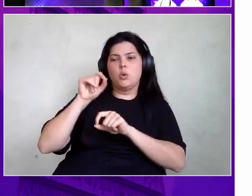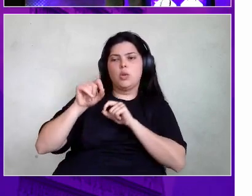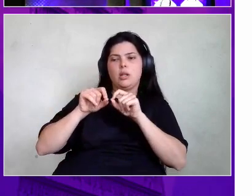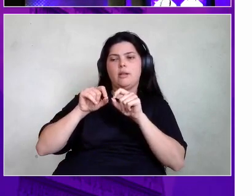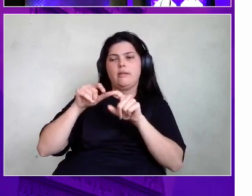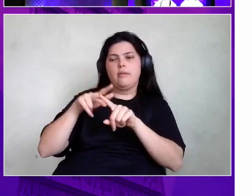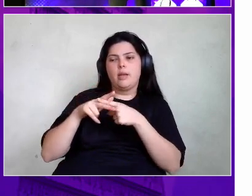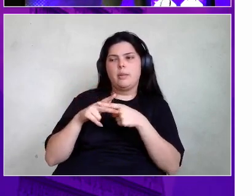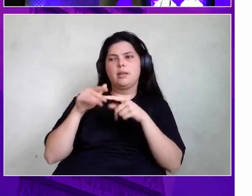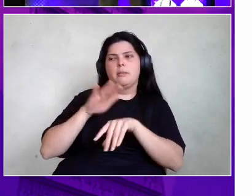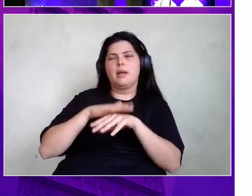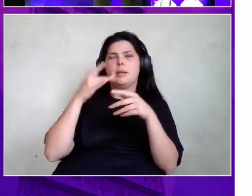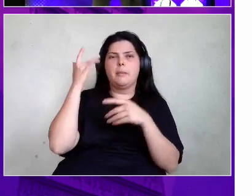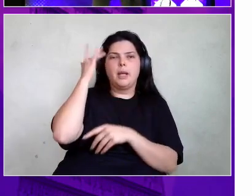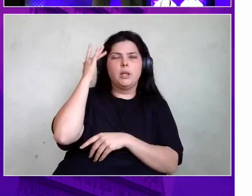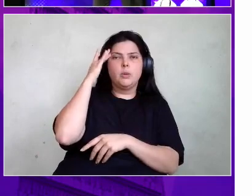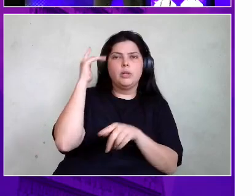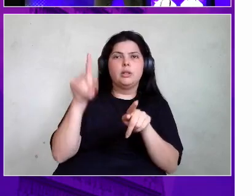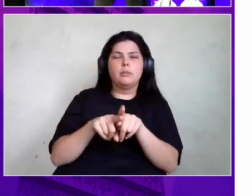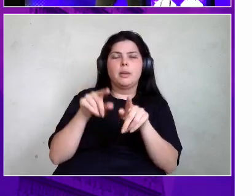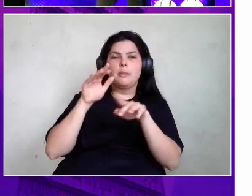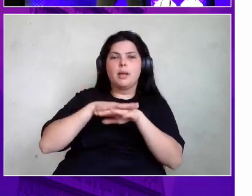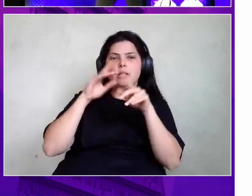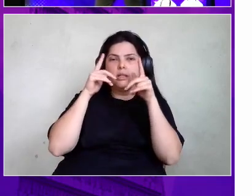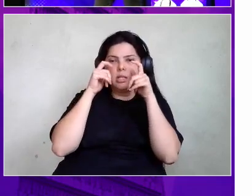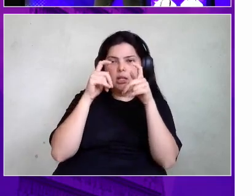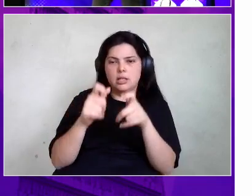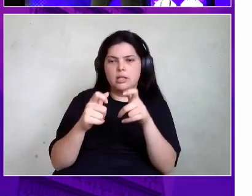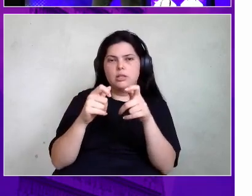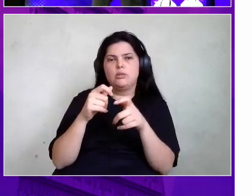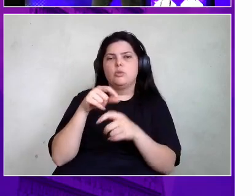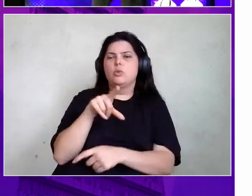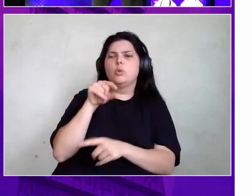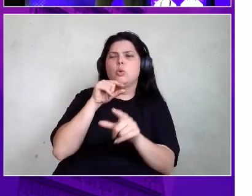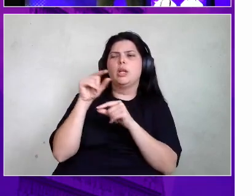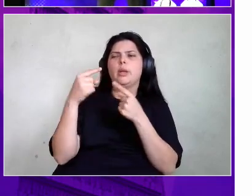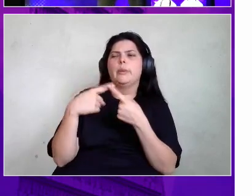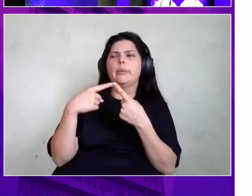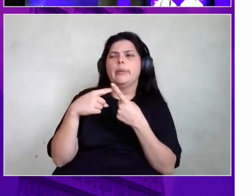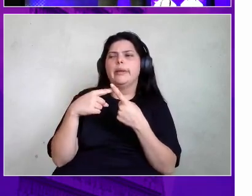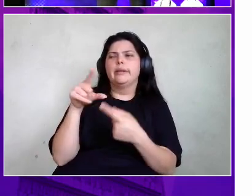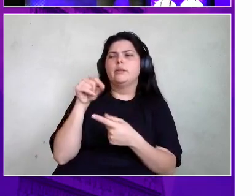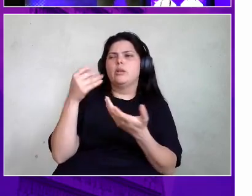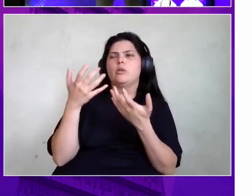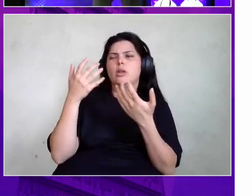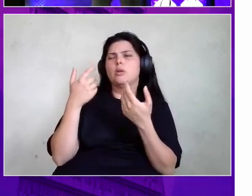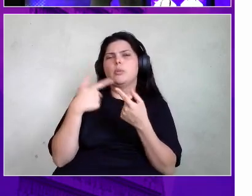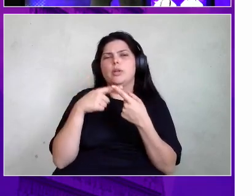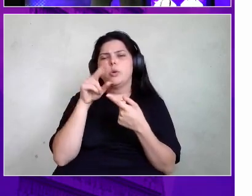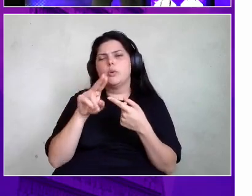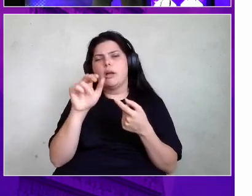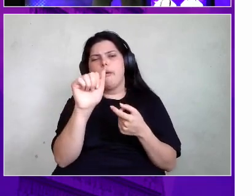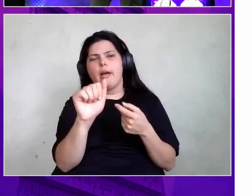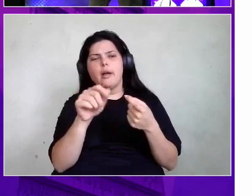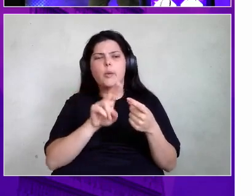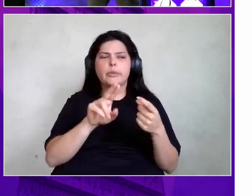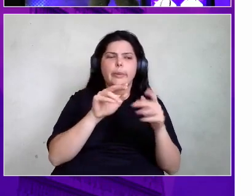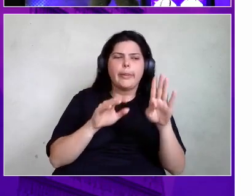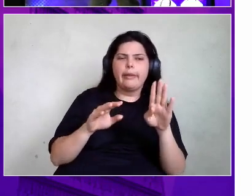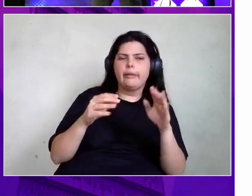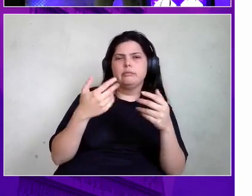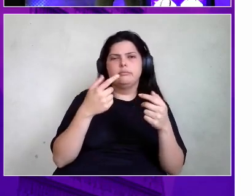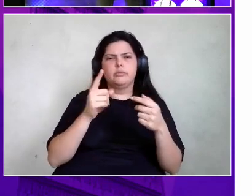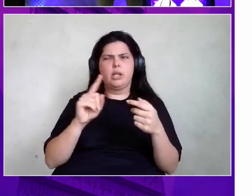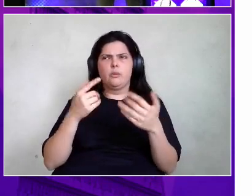mais maduro, algo mais interessante. Eu não vou escolher a ferramenta por uma simples escolha, ou porque está todo mundo usando A, ou está todo mundo usando B. Não, eu tenho